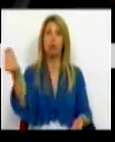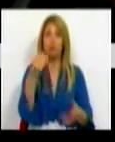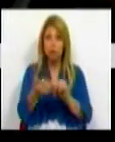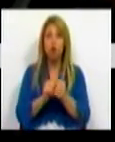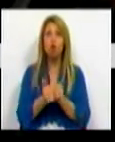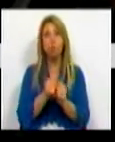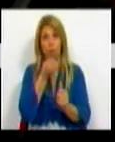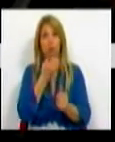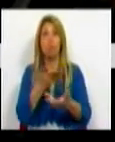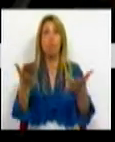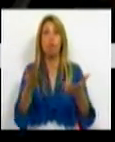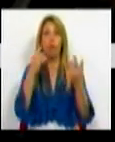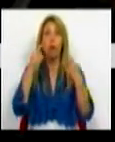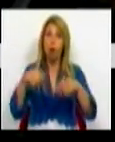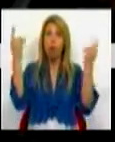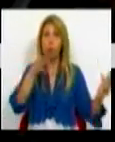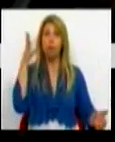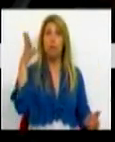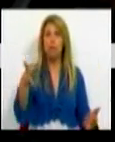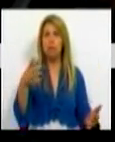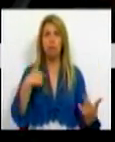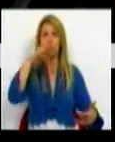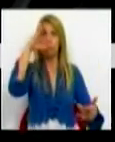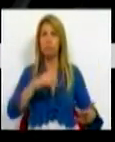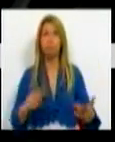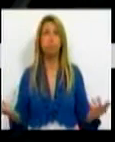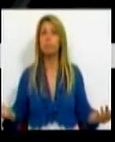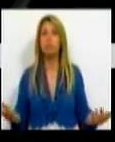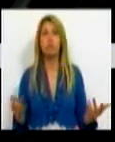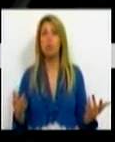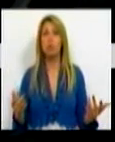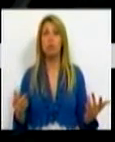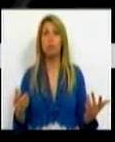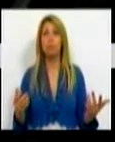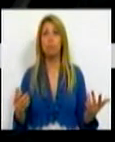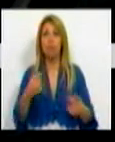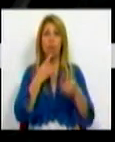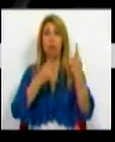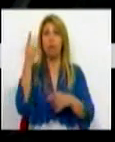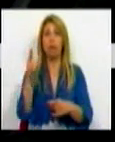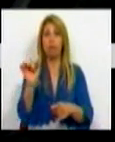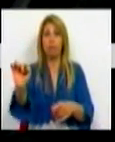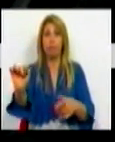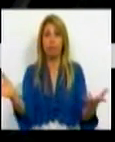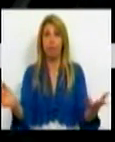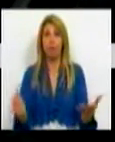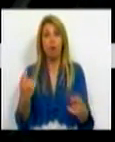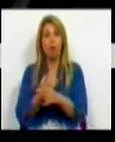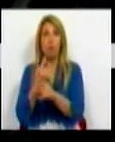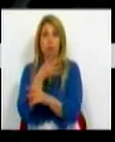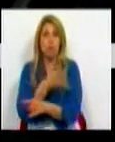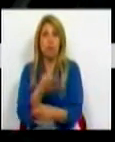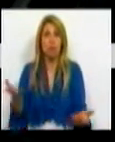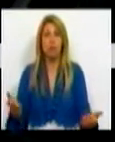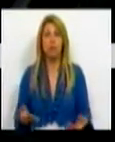bem, deu nota pública de que não tinha conhecimento dessas suas denúncias e dessas suas alegações, que,